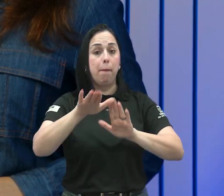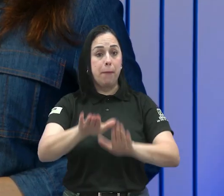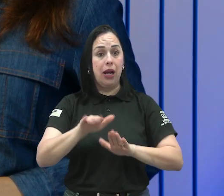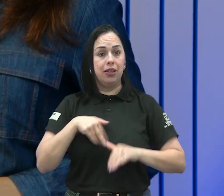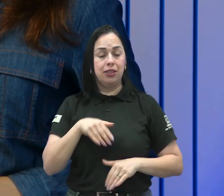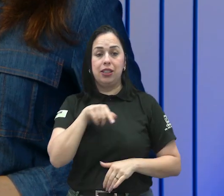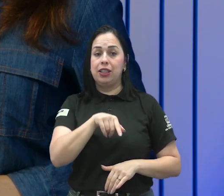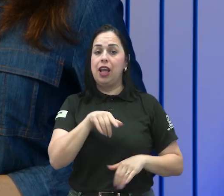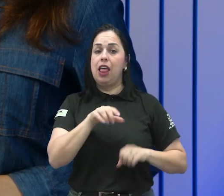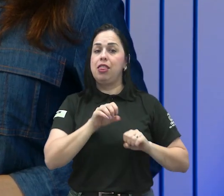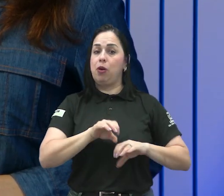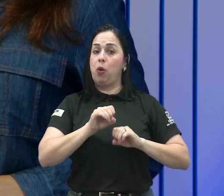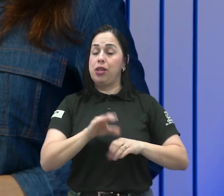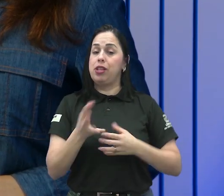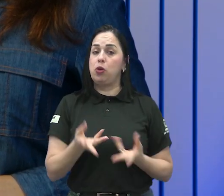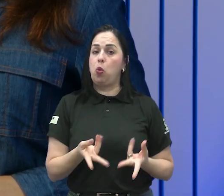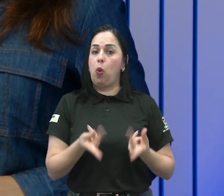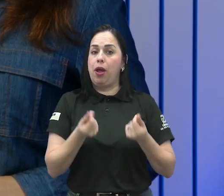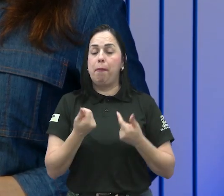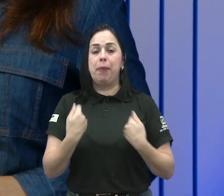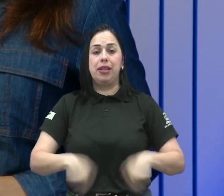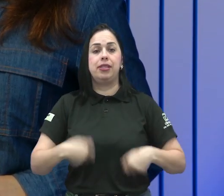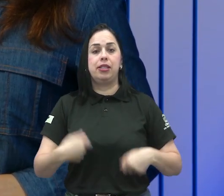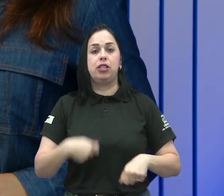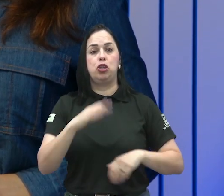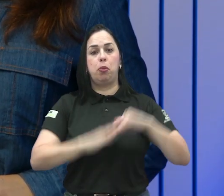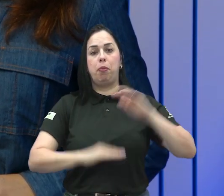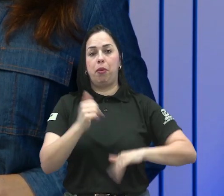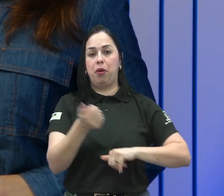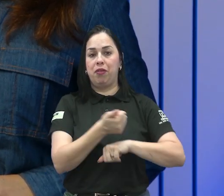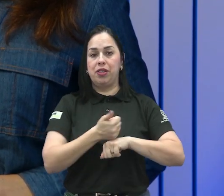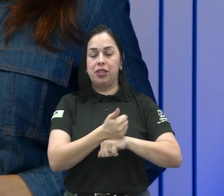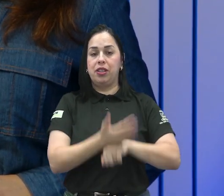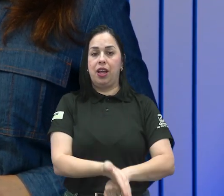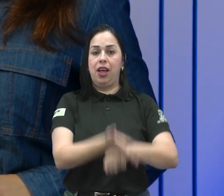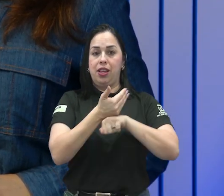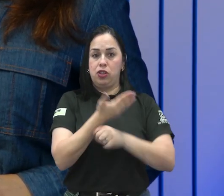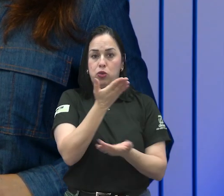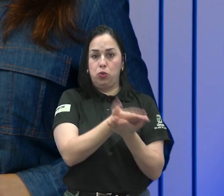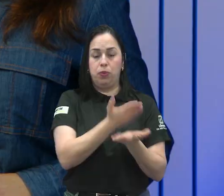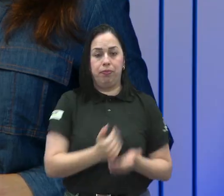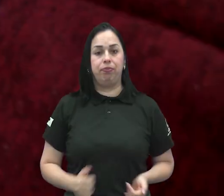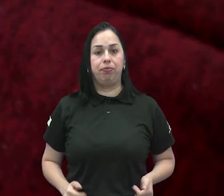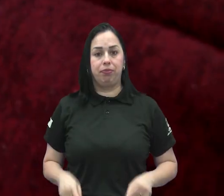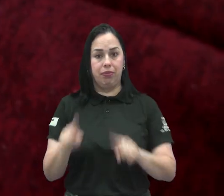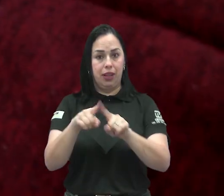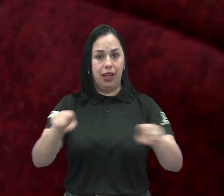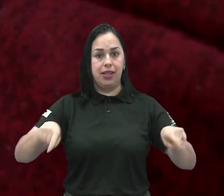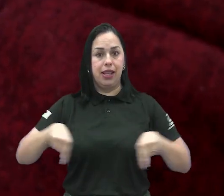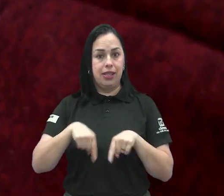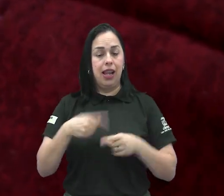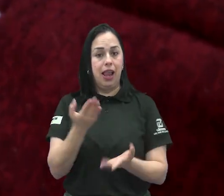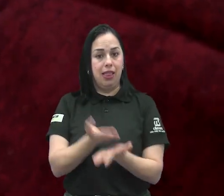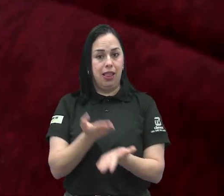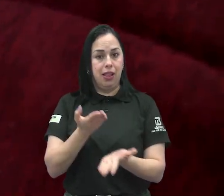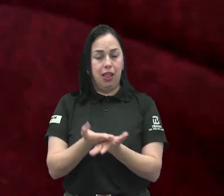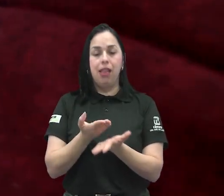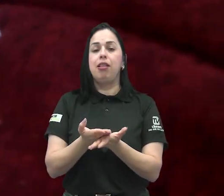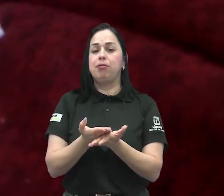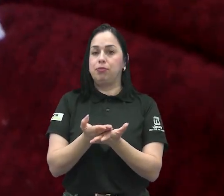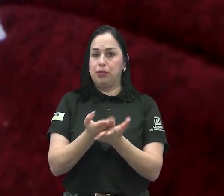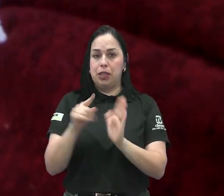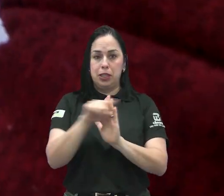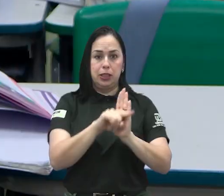Mas a educação de qualidade depende de profissionais preparados e valorizados. Sala de aula é ambiente